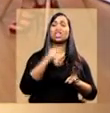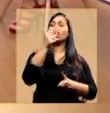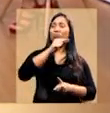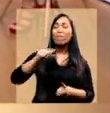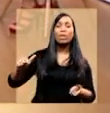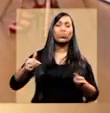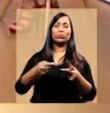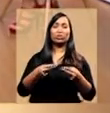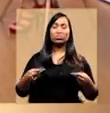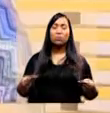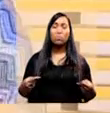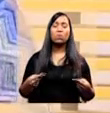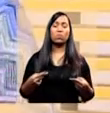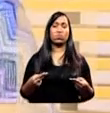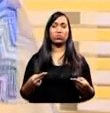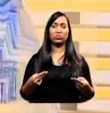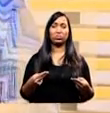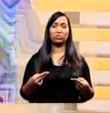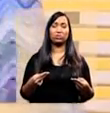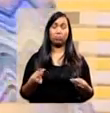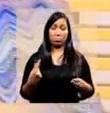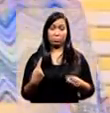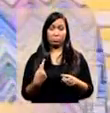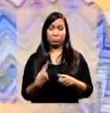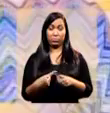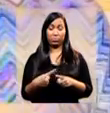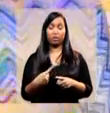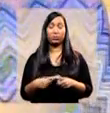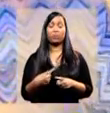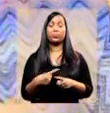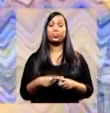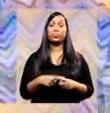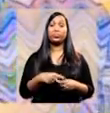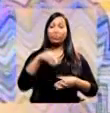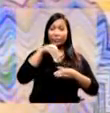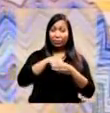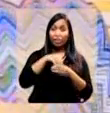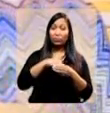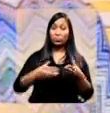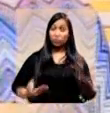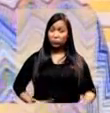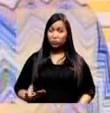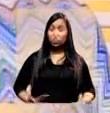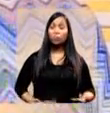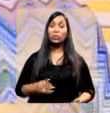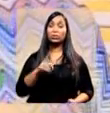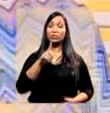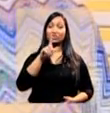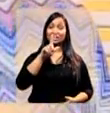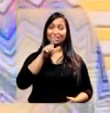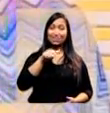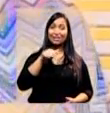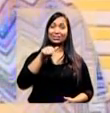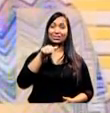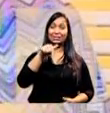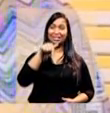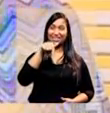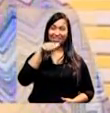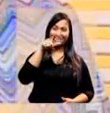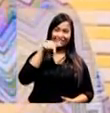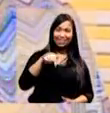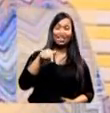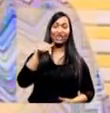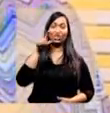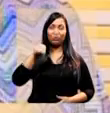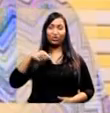através de outras formas. Exato. Tanto é que no emprego doméstico nós temos 17,7%